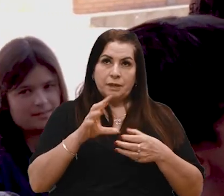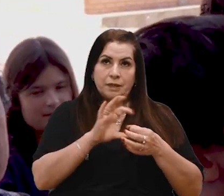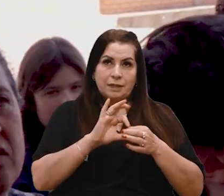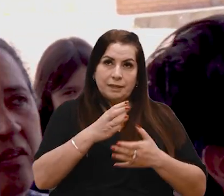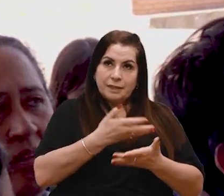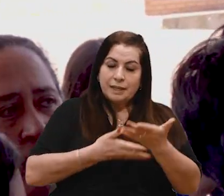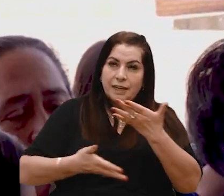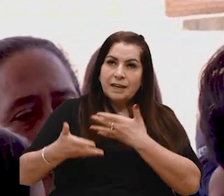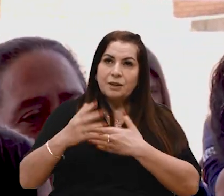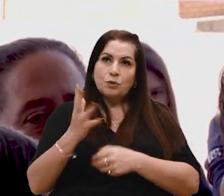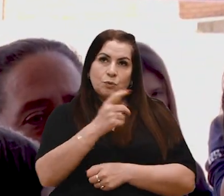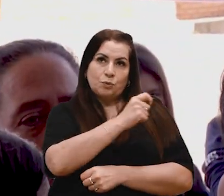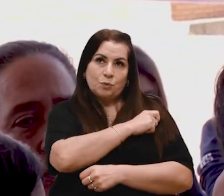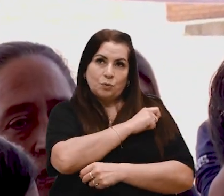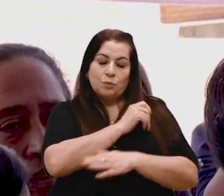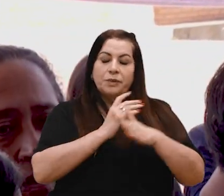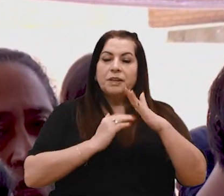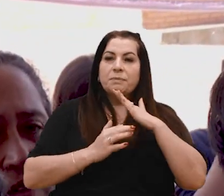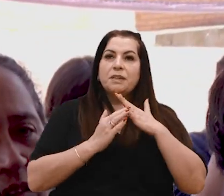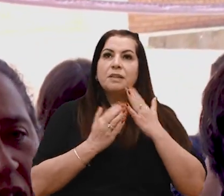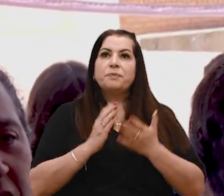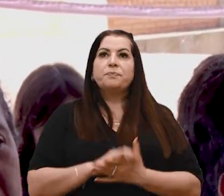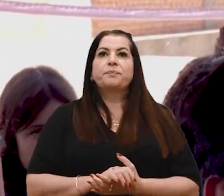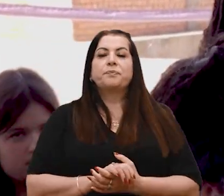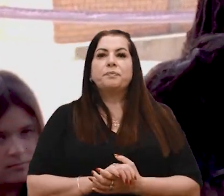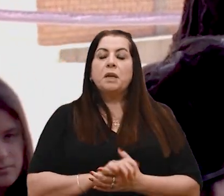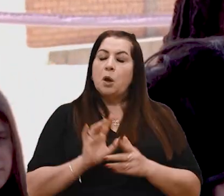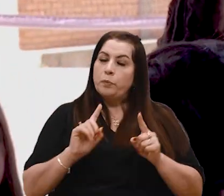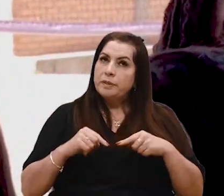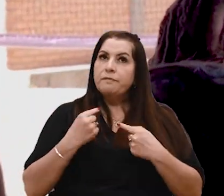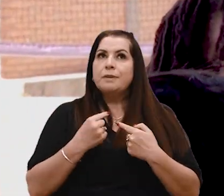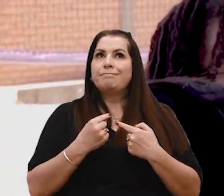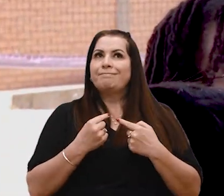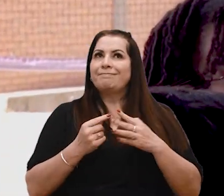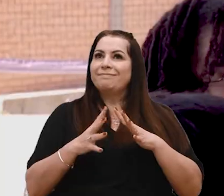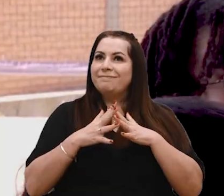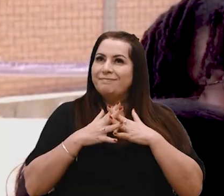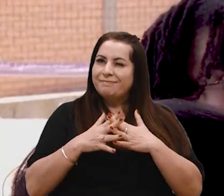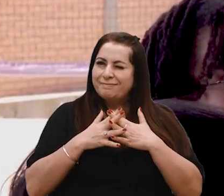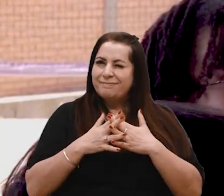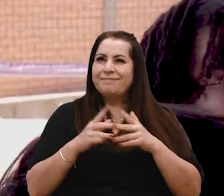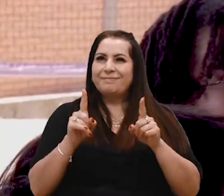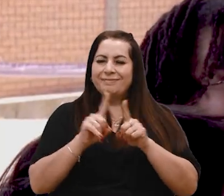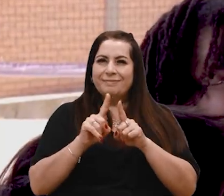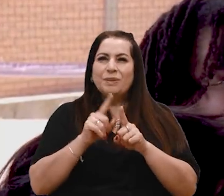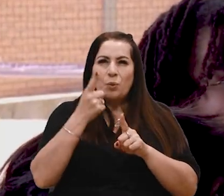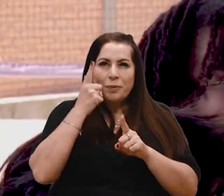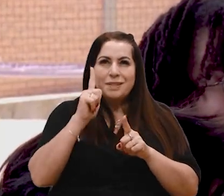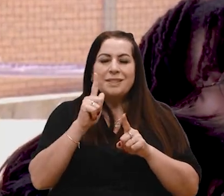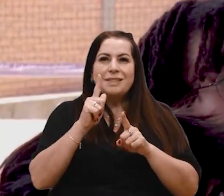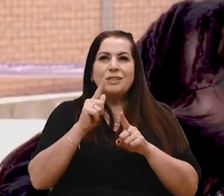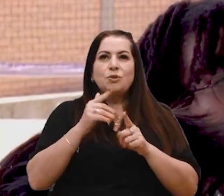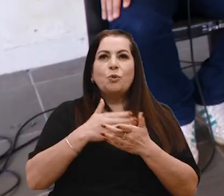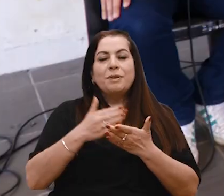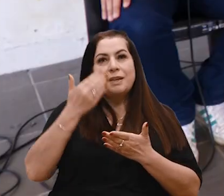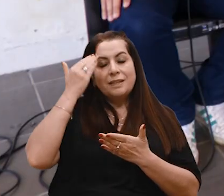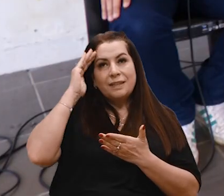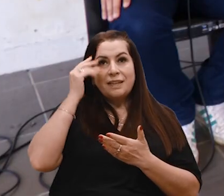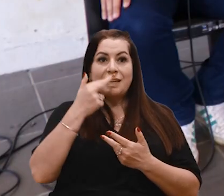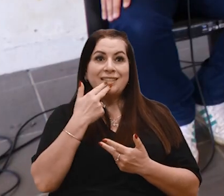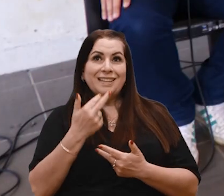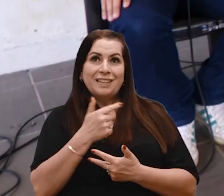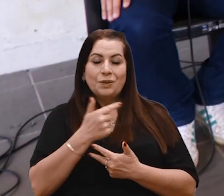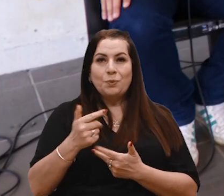o desafio de entregar todo mundo dos estudantes imigrantes é que é um desafio meio complicado também, né? Para a gente conseguir